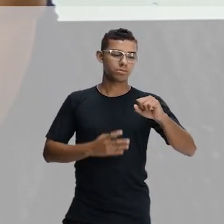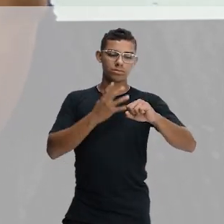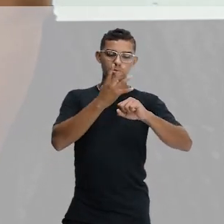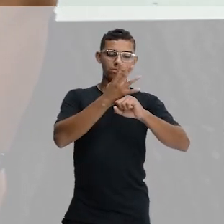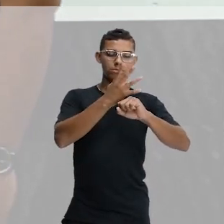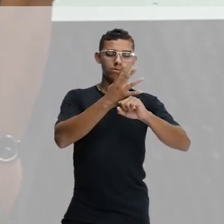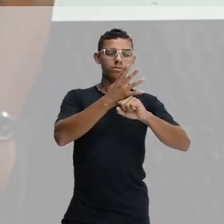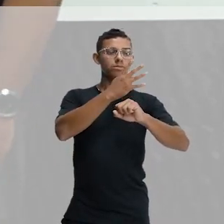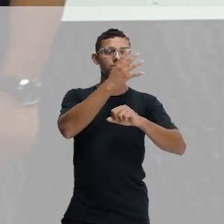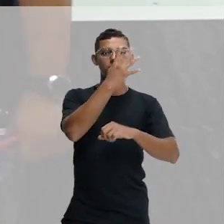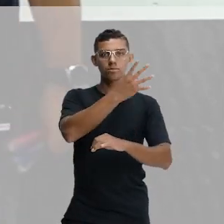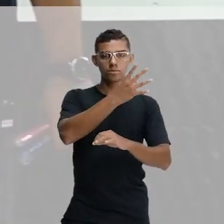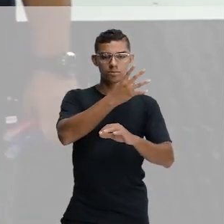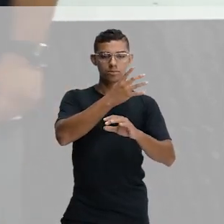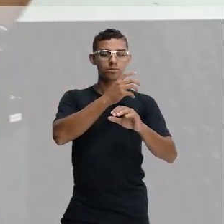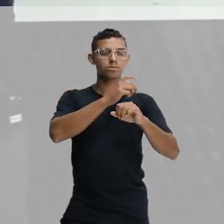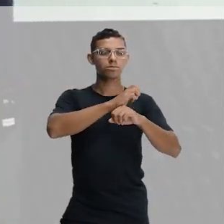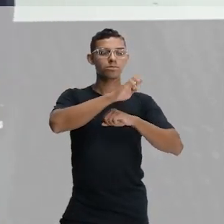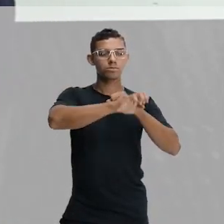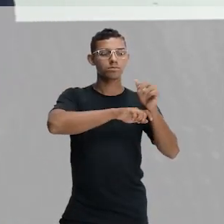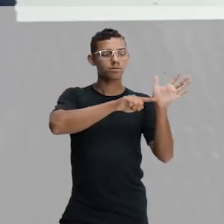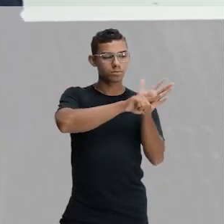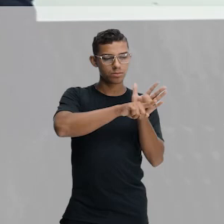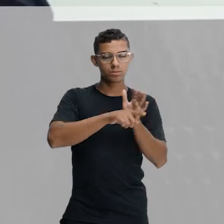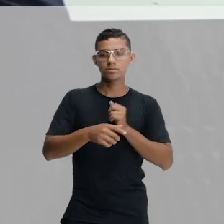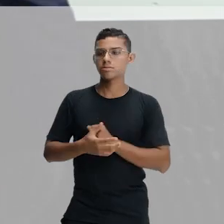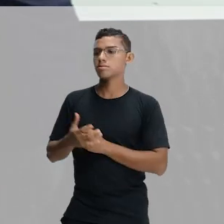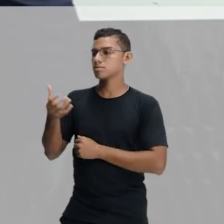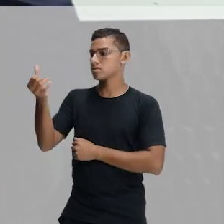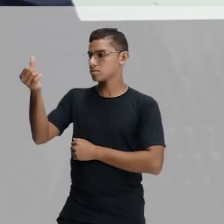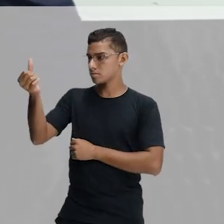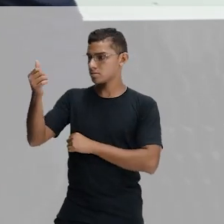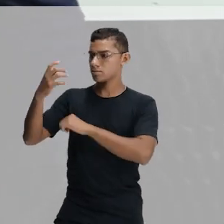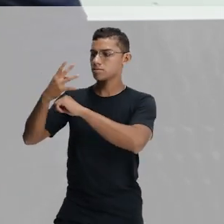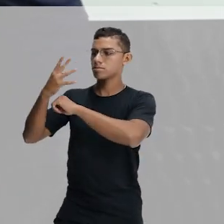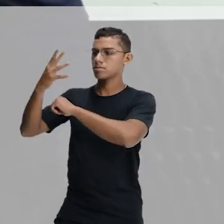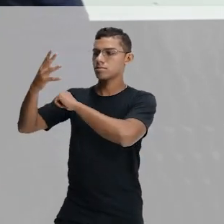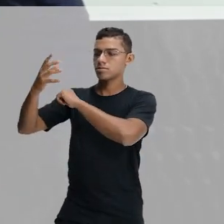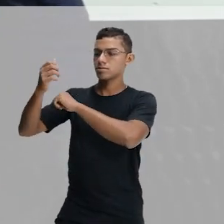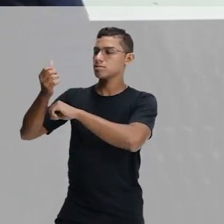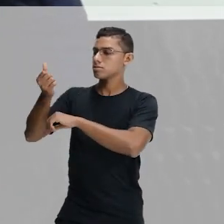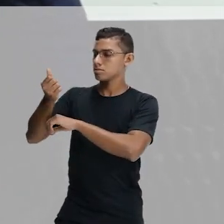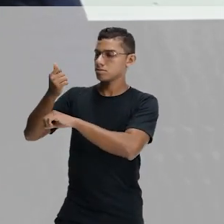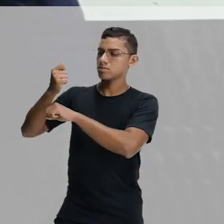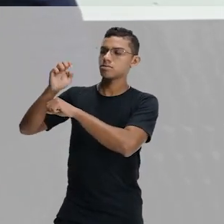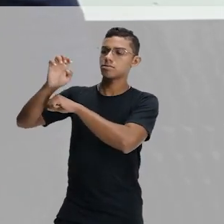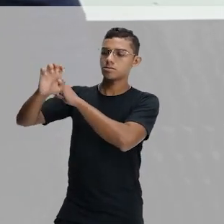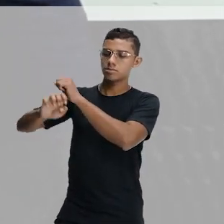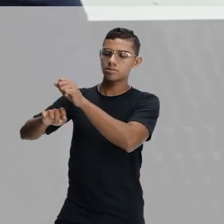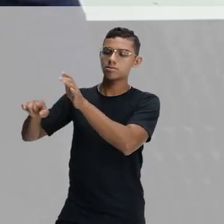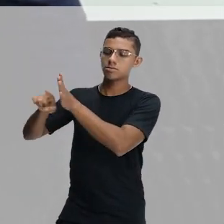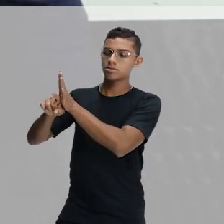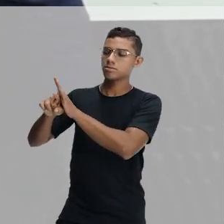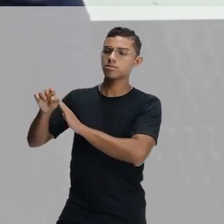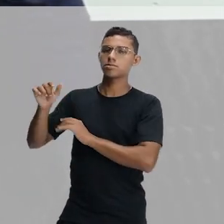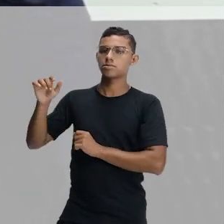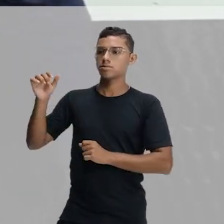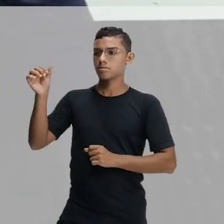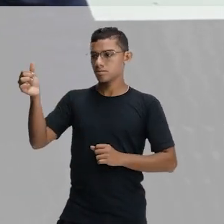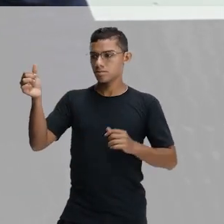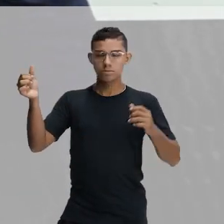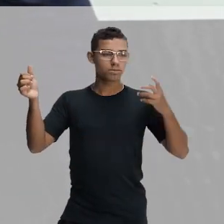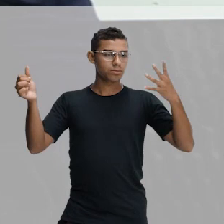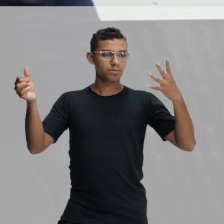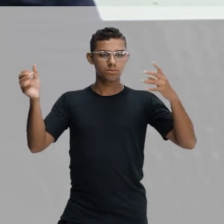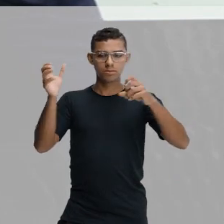7, 8, 9, 10. Nós temos 10 cargas, tá ok? Então, ela vai ficar aqui as 10. Ó. 1, 2,